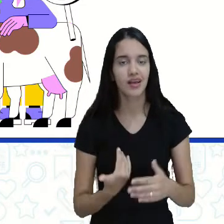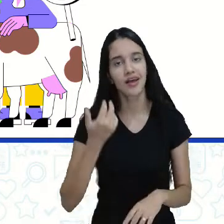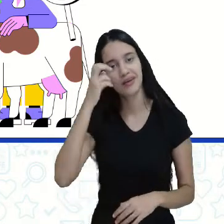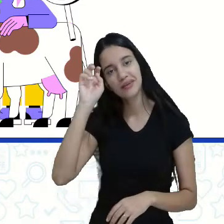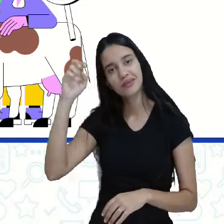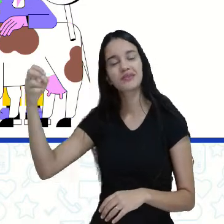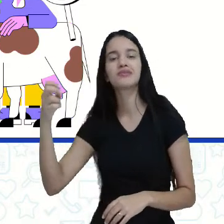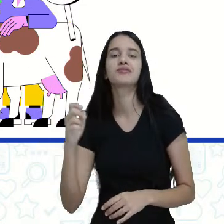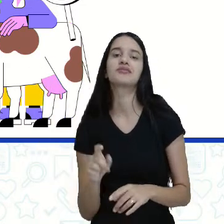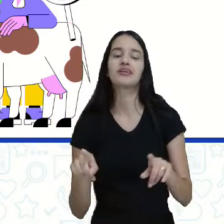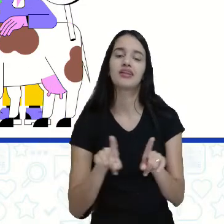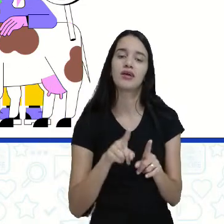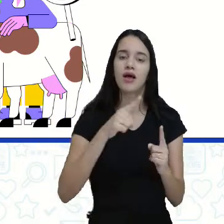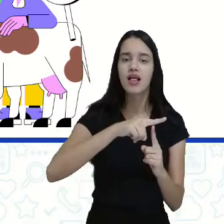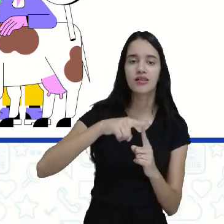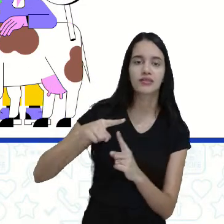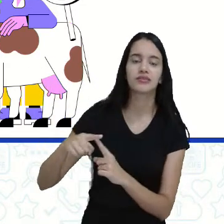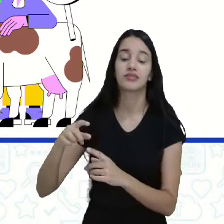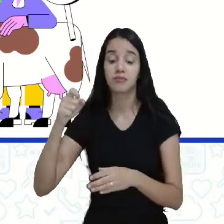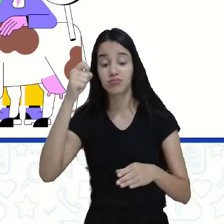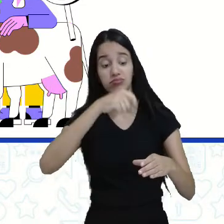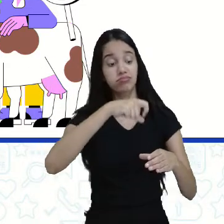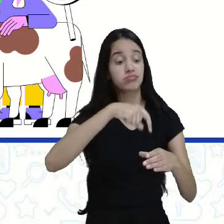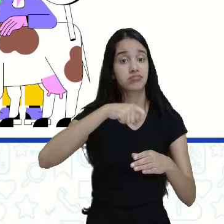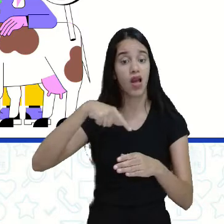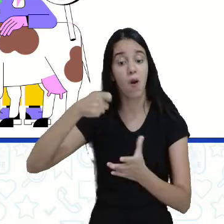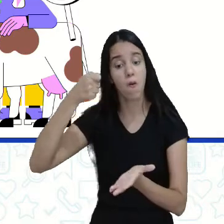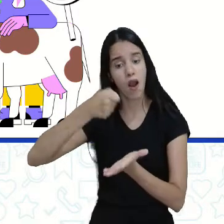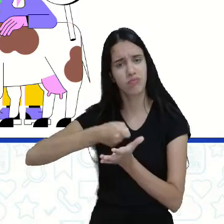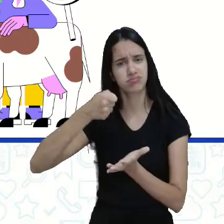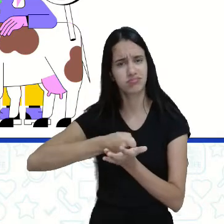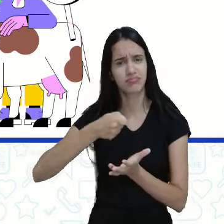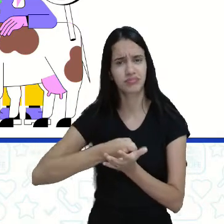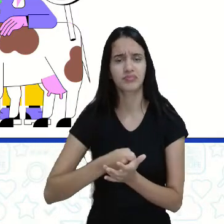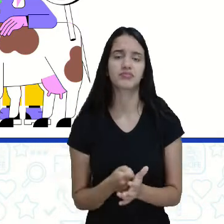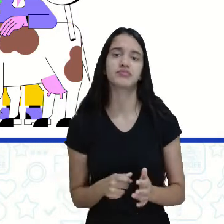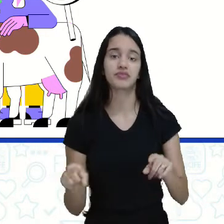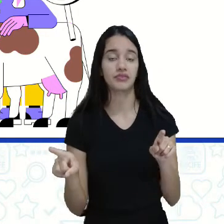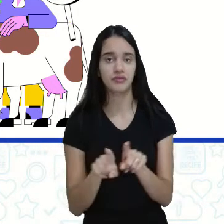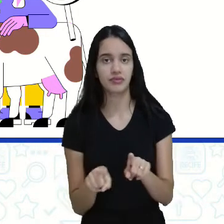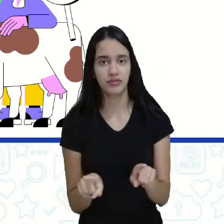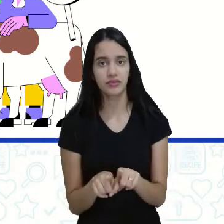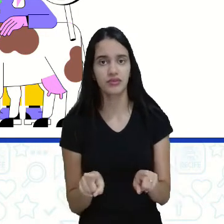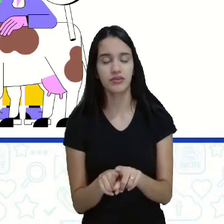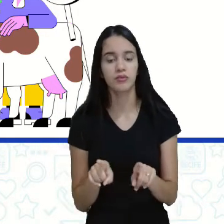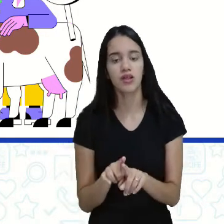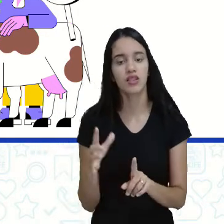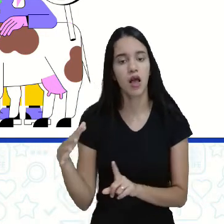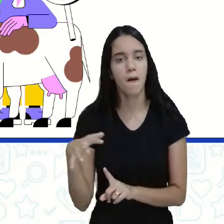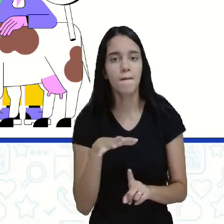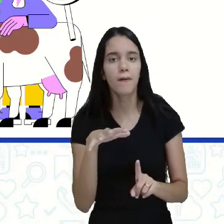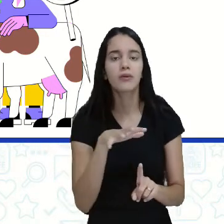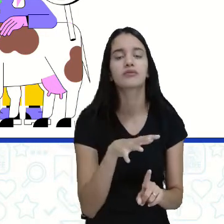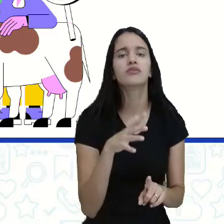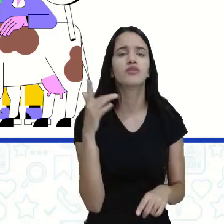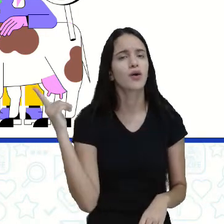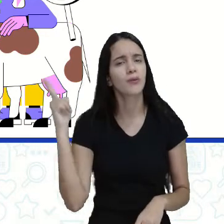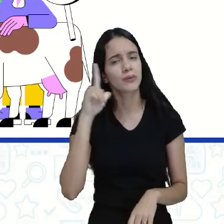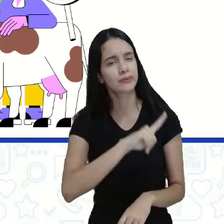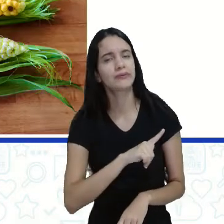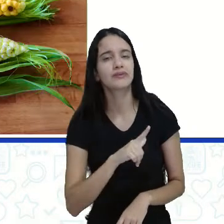cultura, nessas espécies, nessas sementes, uma resistência e, através aí da manipulação de genes, vão conseguir isso.